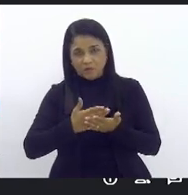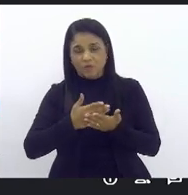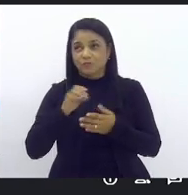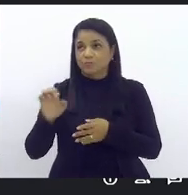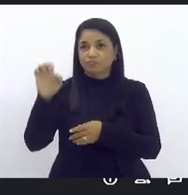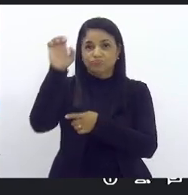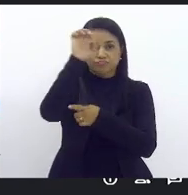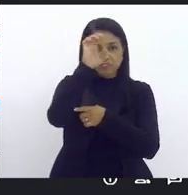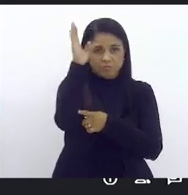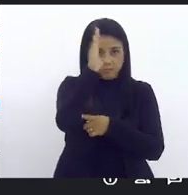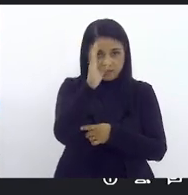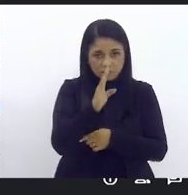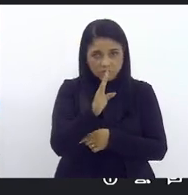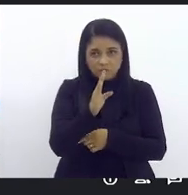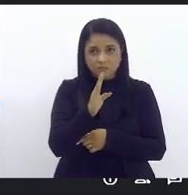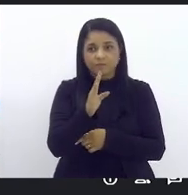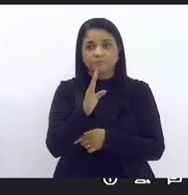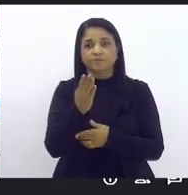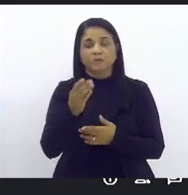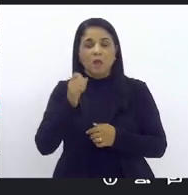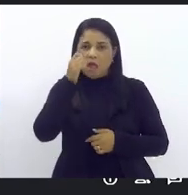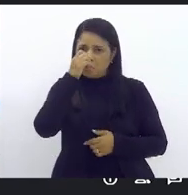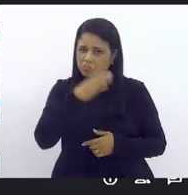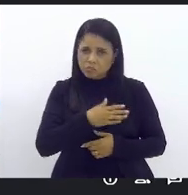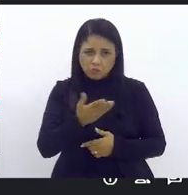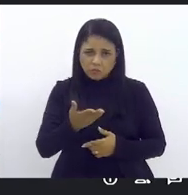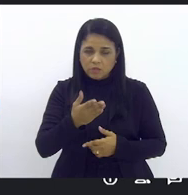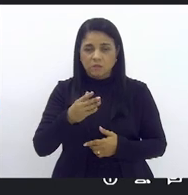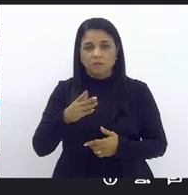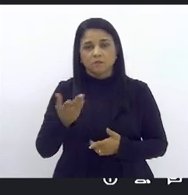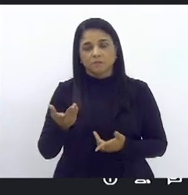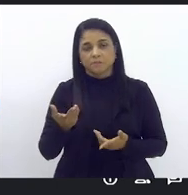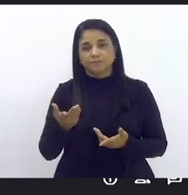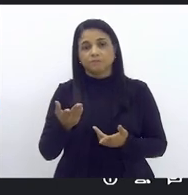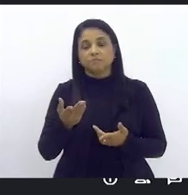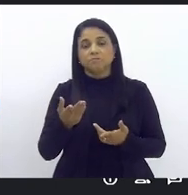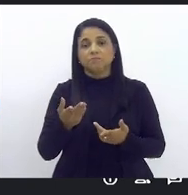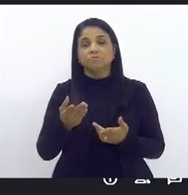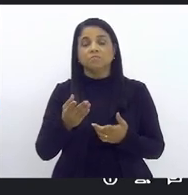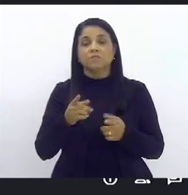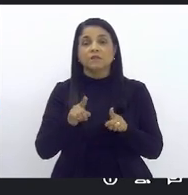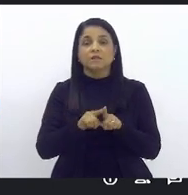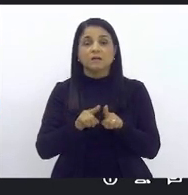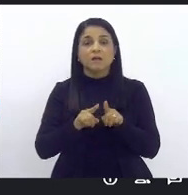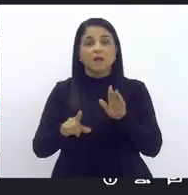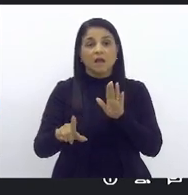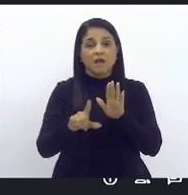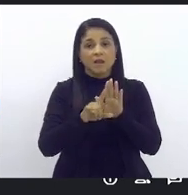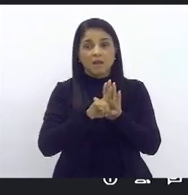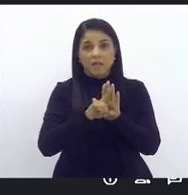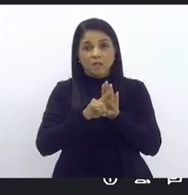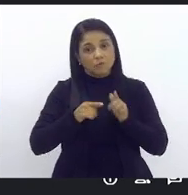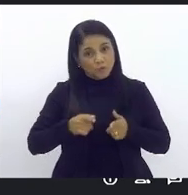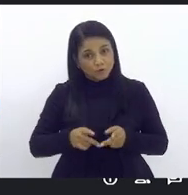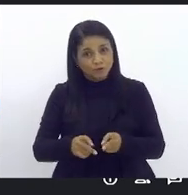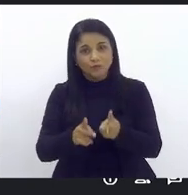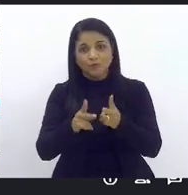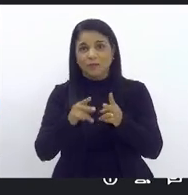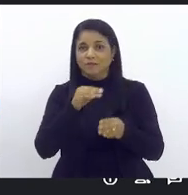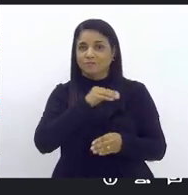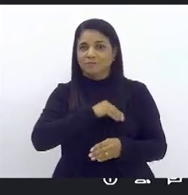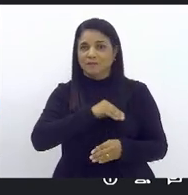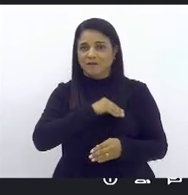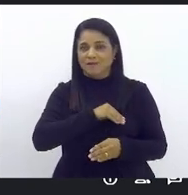interpretação teratológica e absurda, data vênia, isso pois a lei do piso continua em vigor, não é?